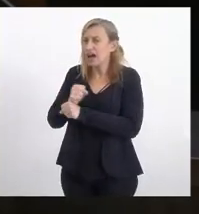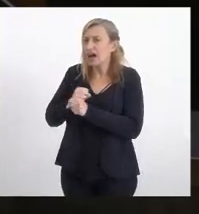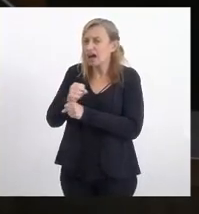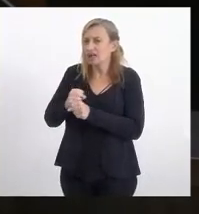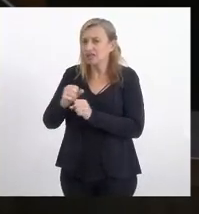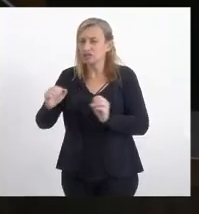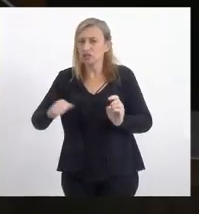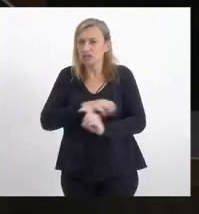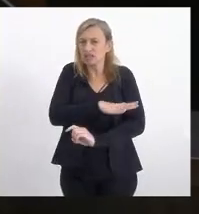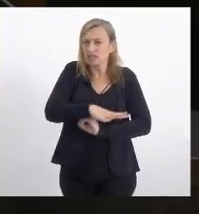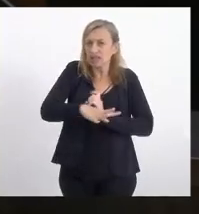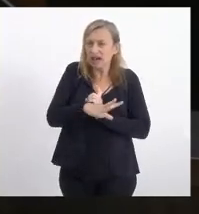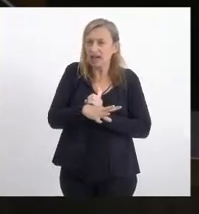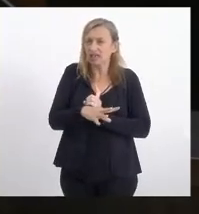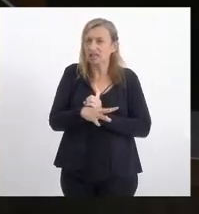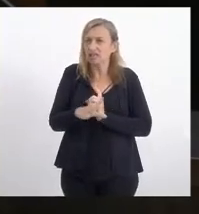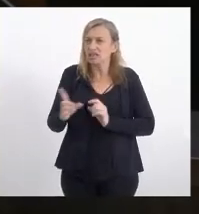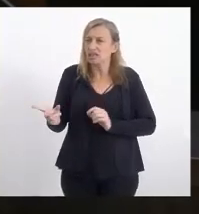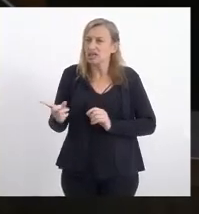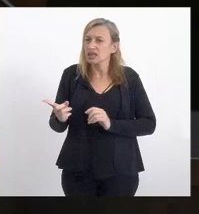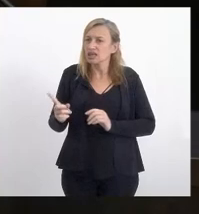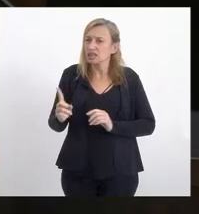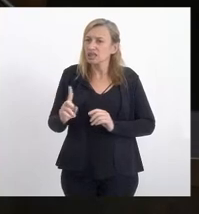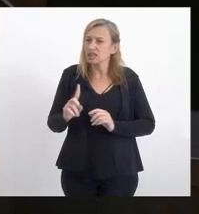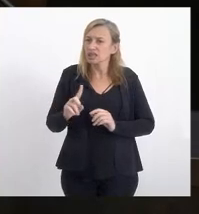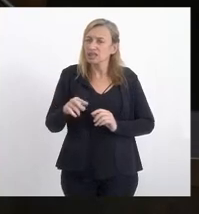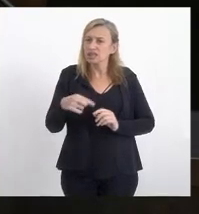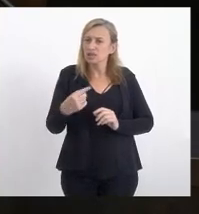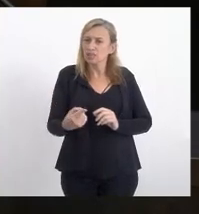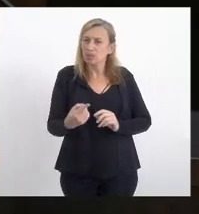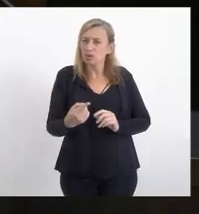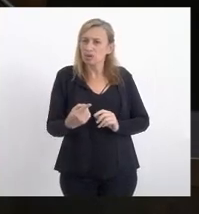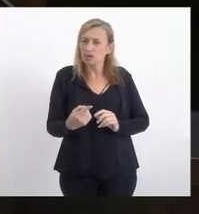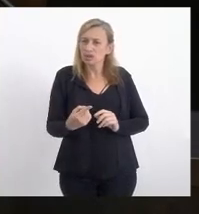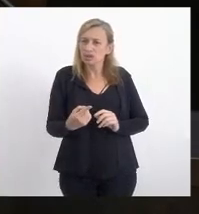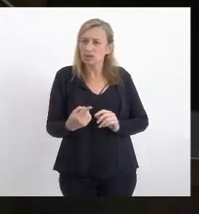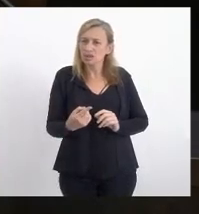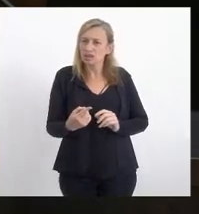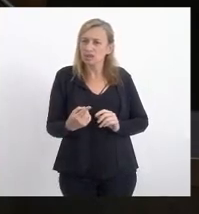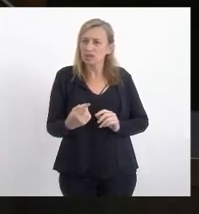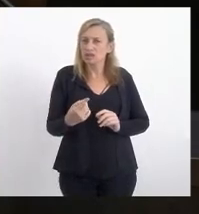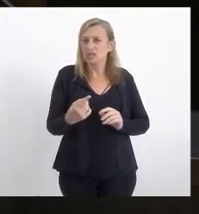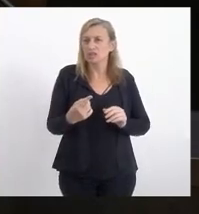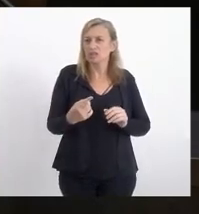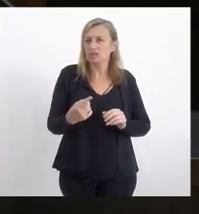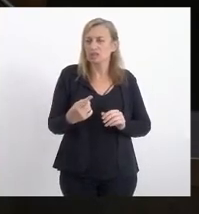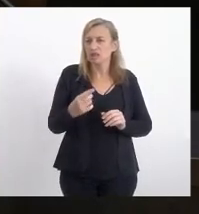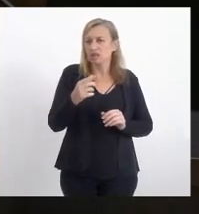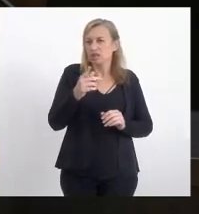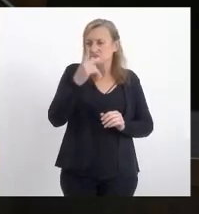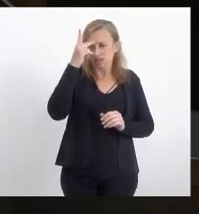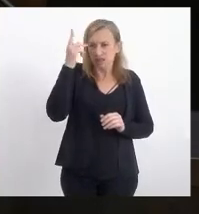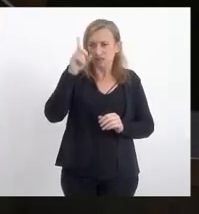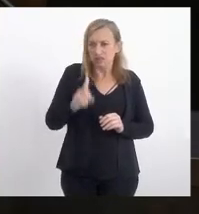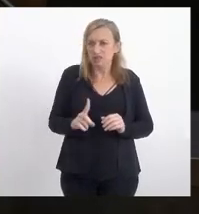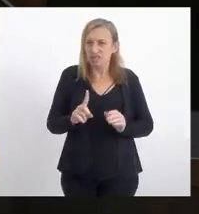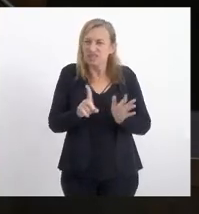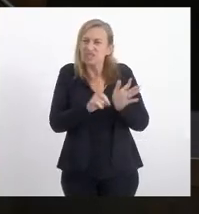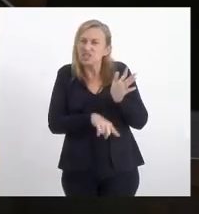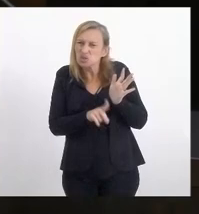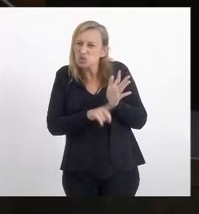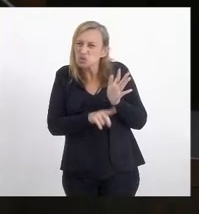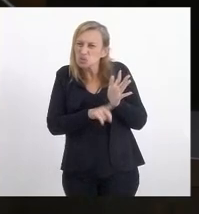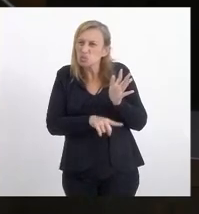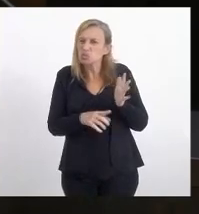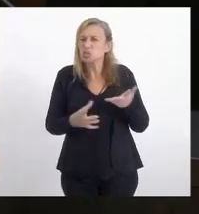que vem é ficar inválido para atividades policiais e ainda assim ter descontos